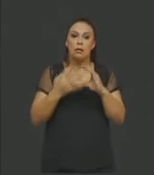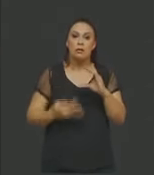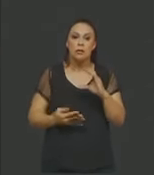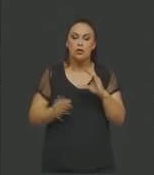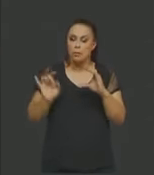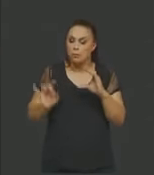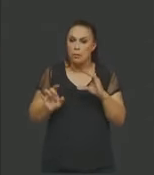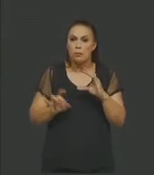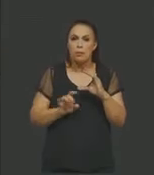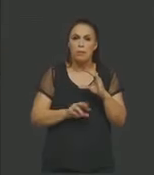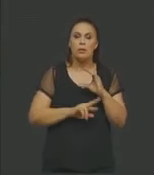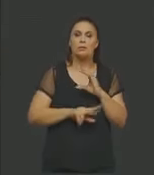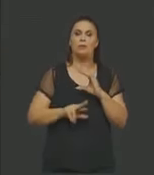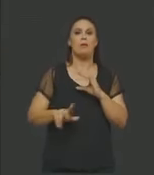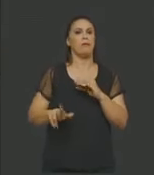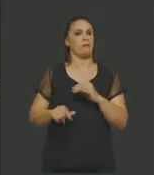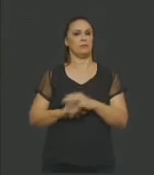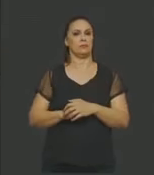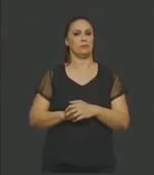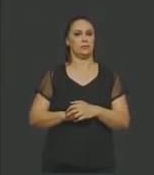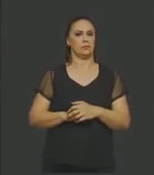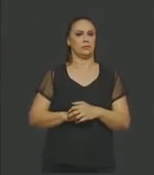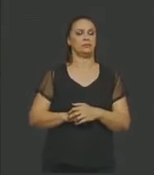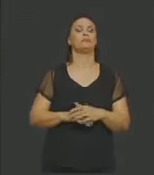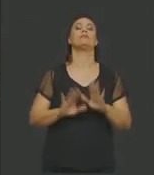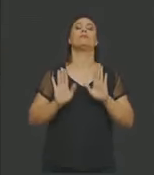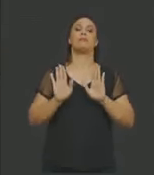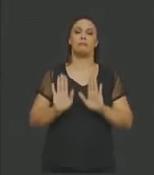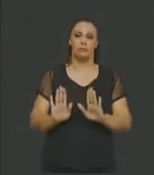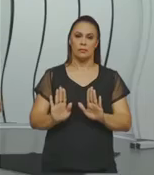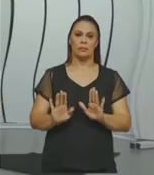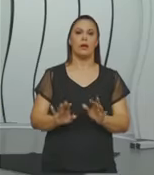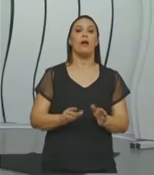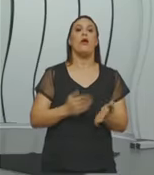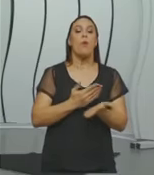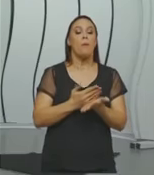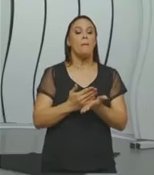para a terceira fase, que é o que nós chamamos de